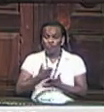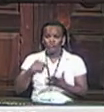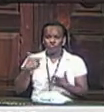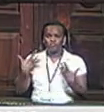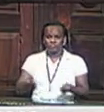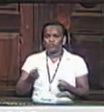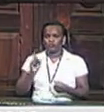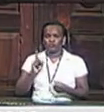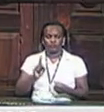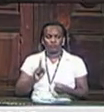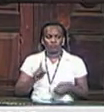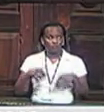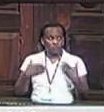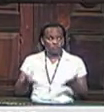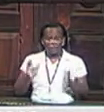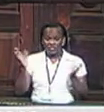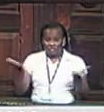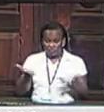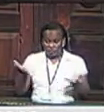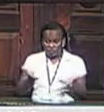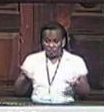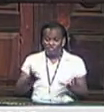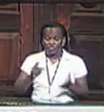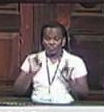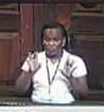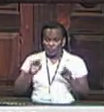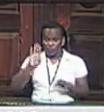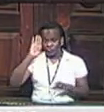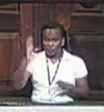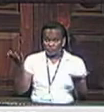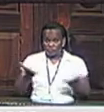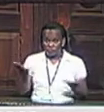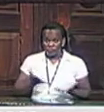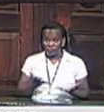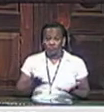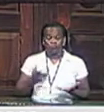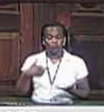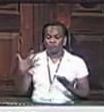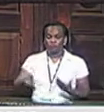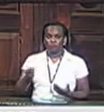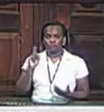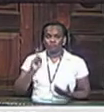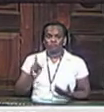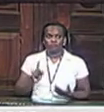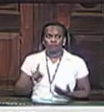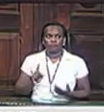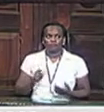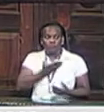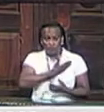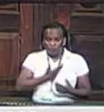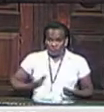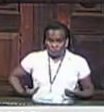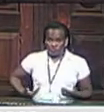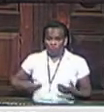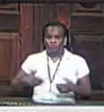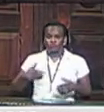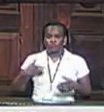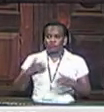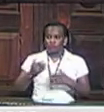contra. Mas nessas circunstâncias em especial, é inadmissível. O governo manda para